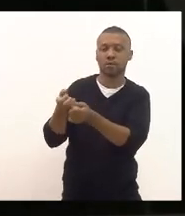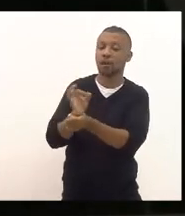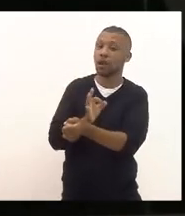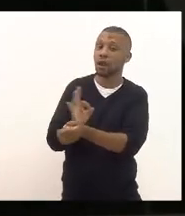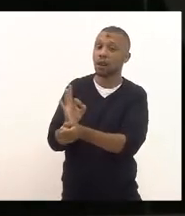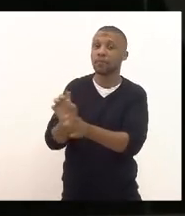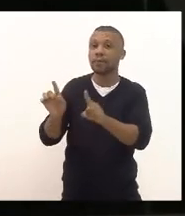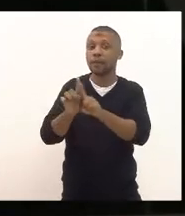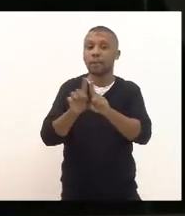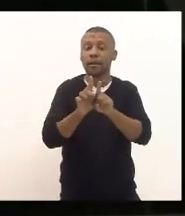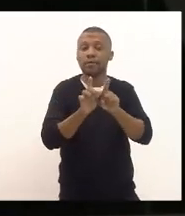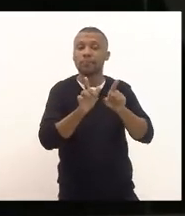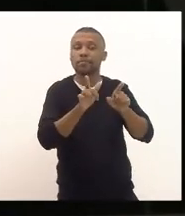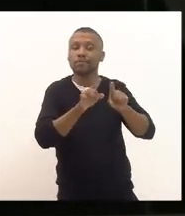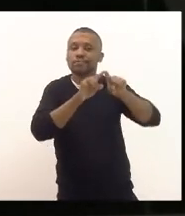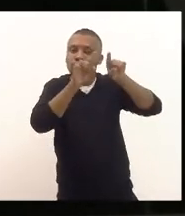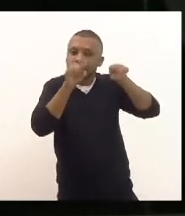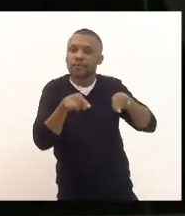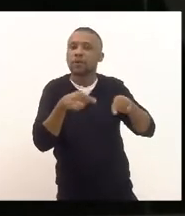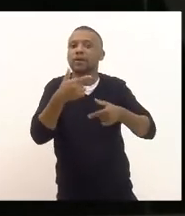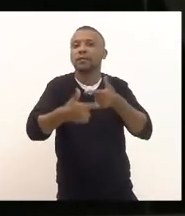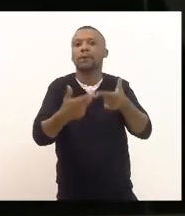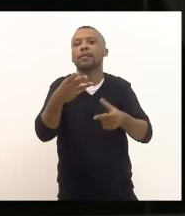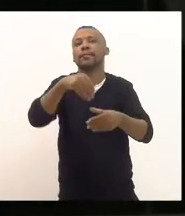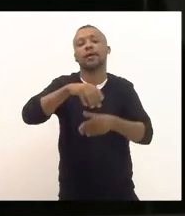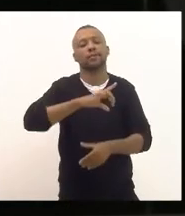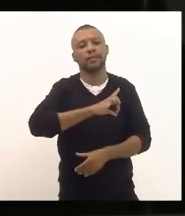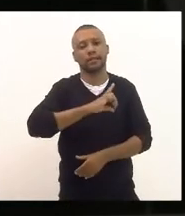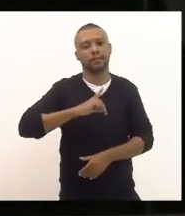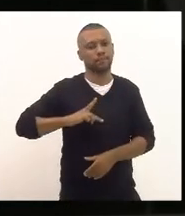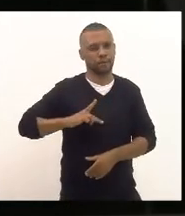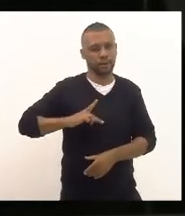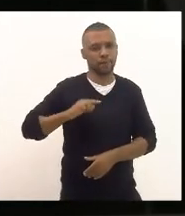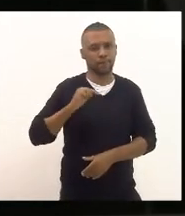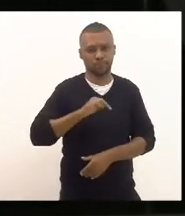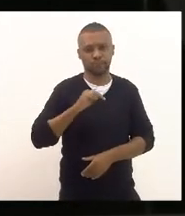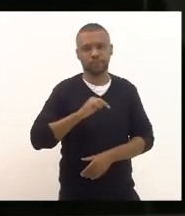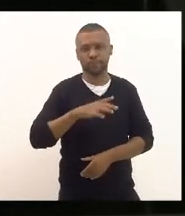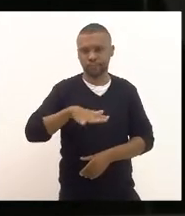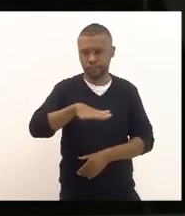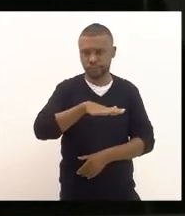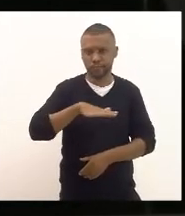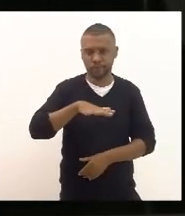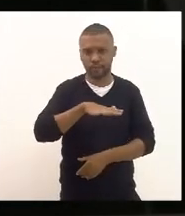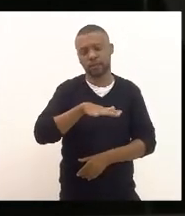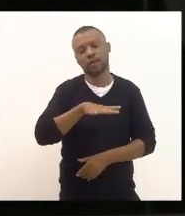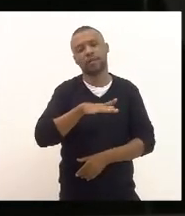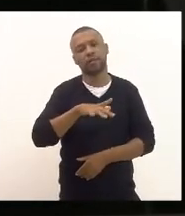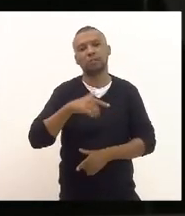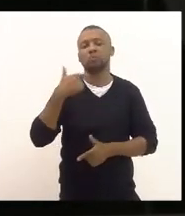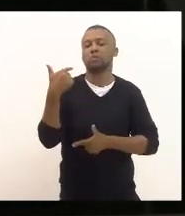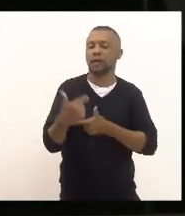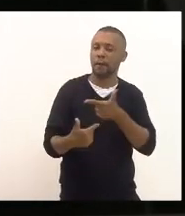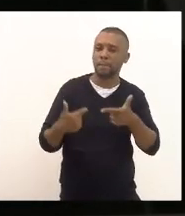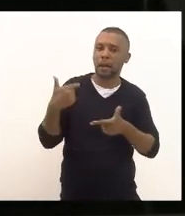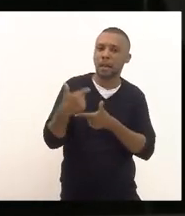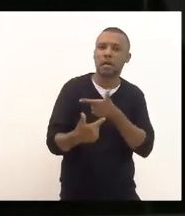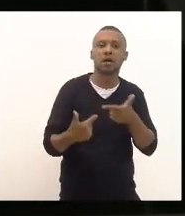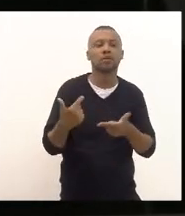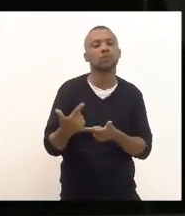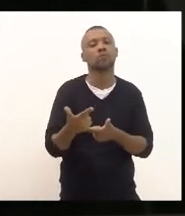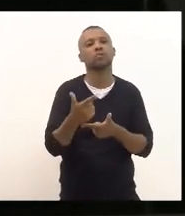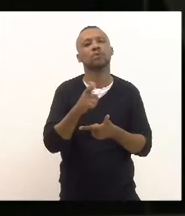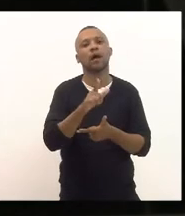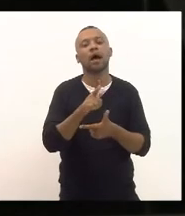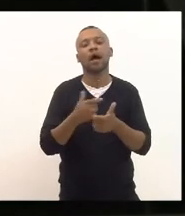também nos valorosos servidores que atuam na Defensoria Pública que estão aí não só